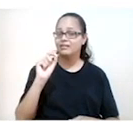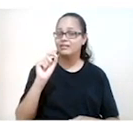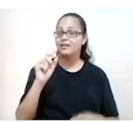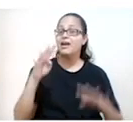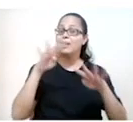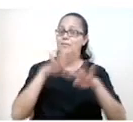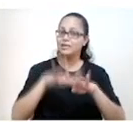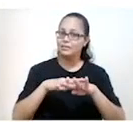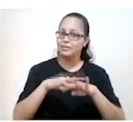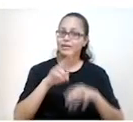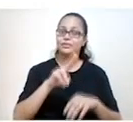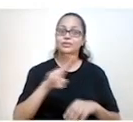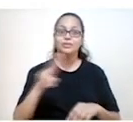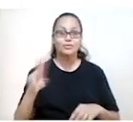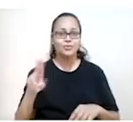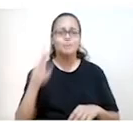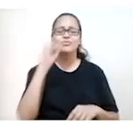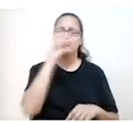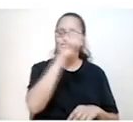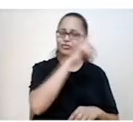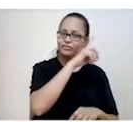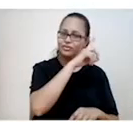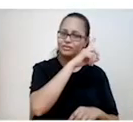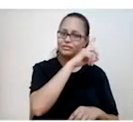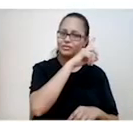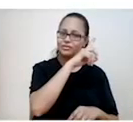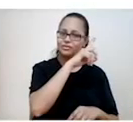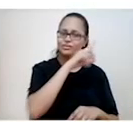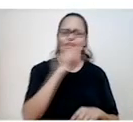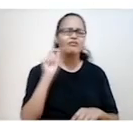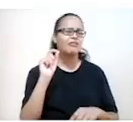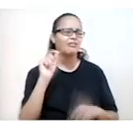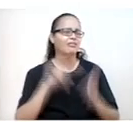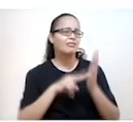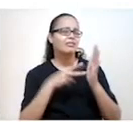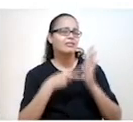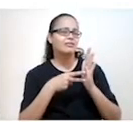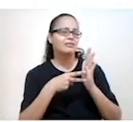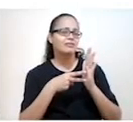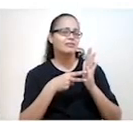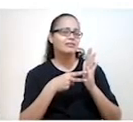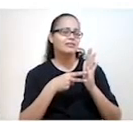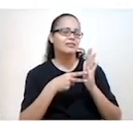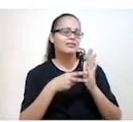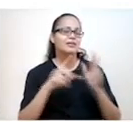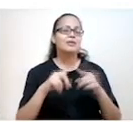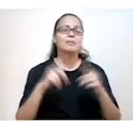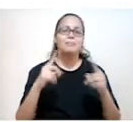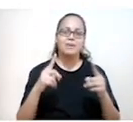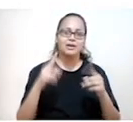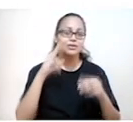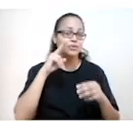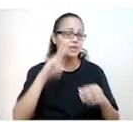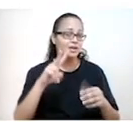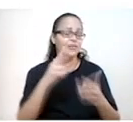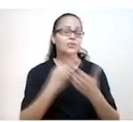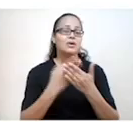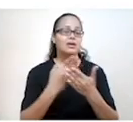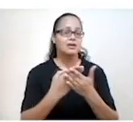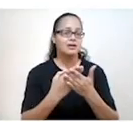aqueles os nomes meio difíceis, né? Dependência entre variáveis, o que é isso, né? Mas olhando a aula